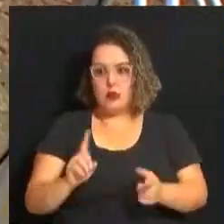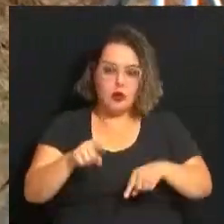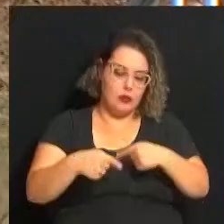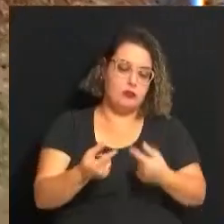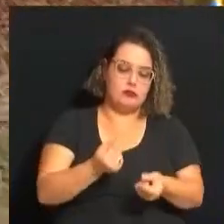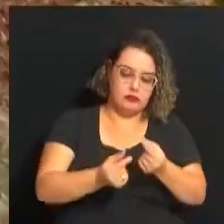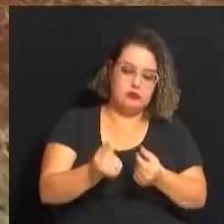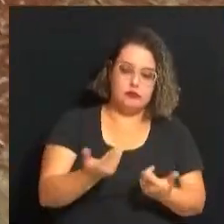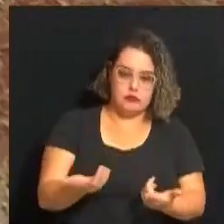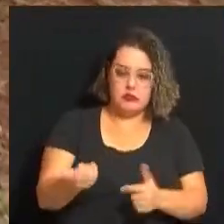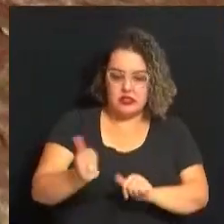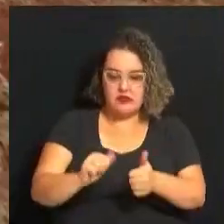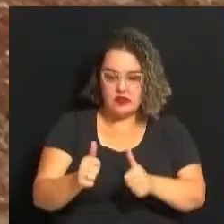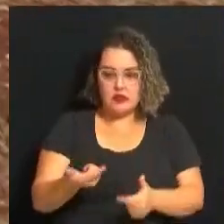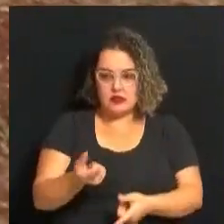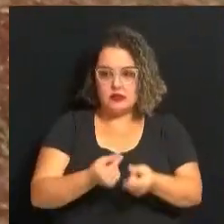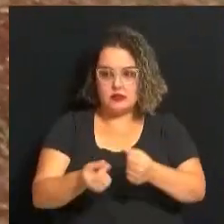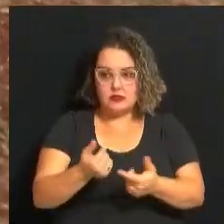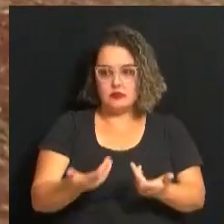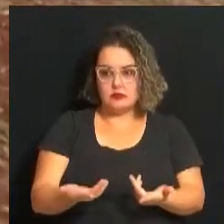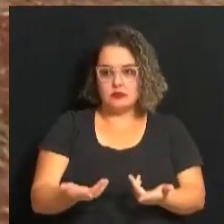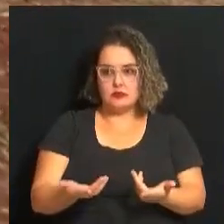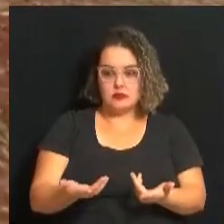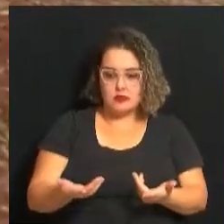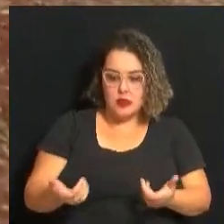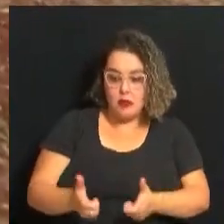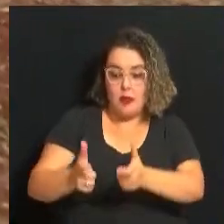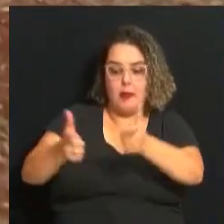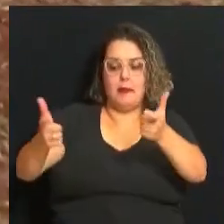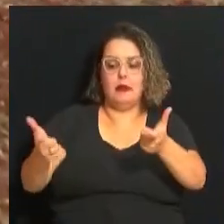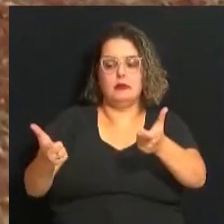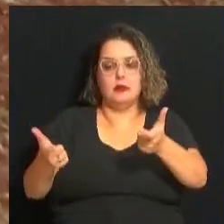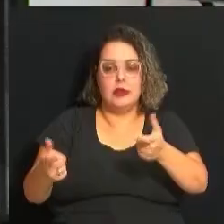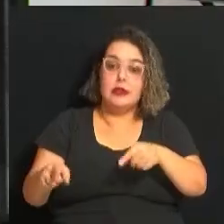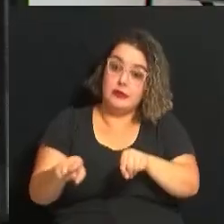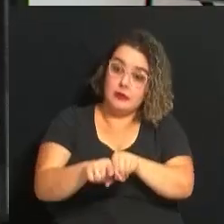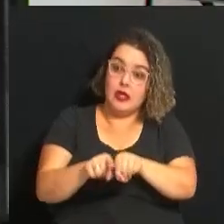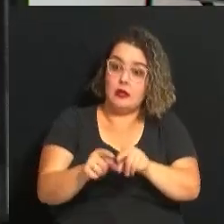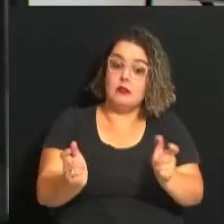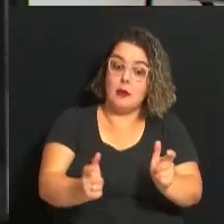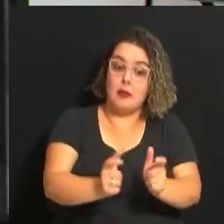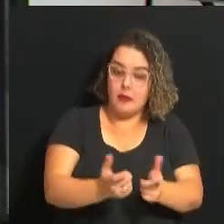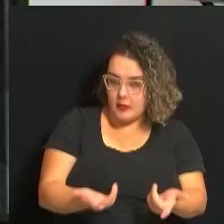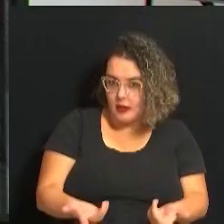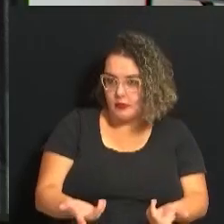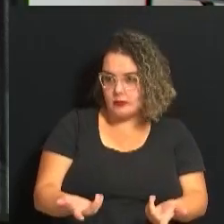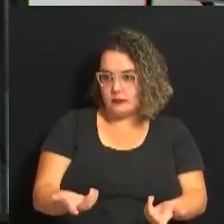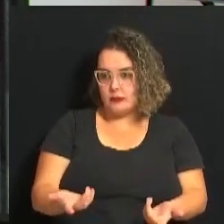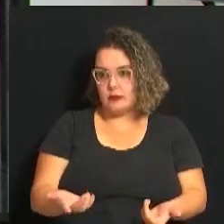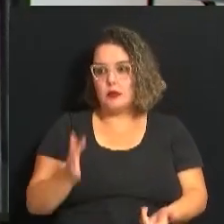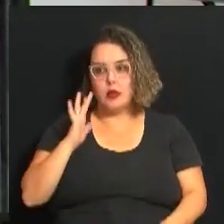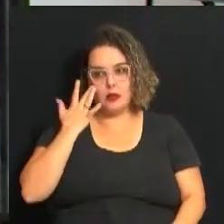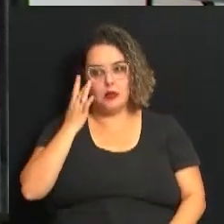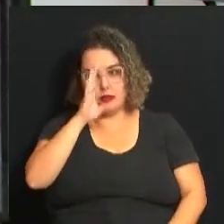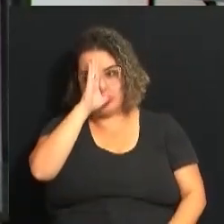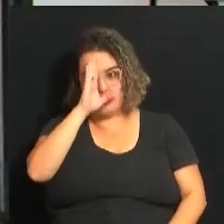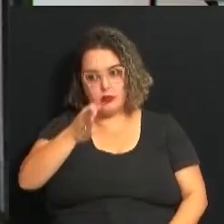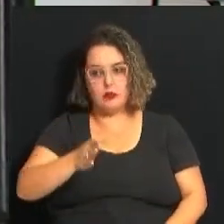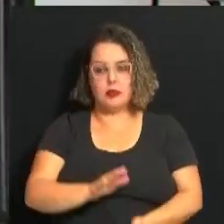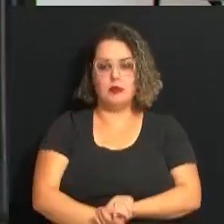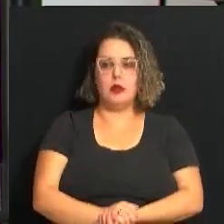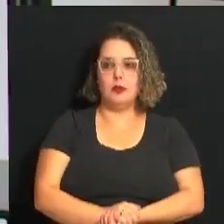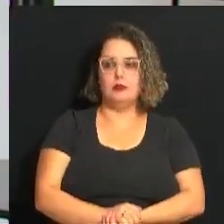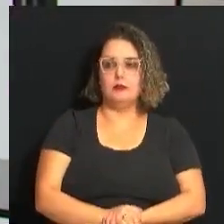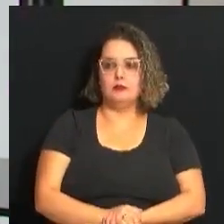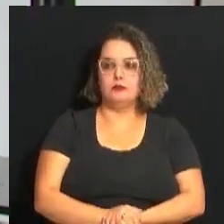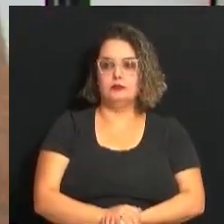nessa variação, você tem um aquecimento e um não aquecimento do mercado. Né? Isso eu acho que é um dos principais. Assim.